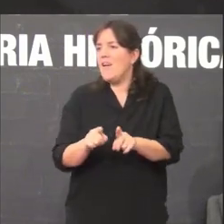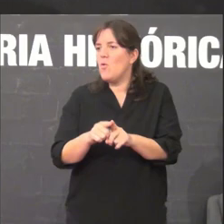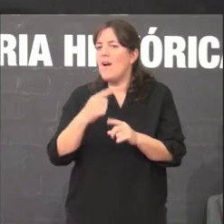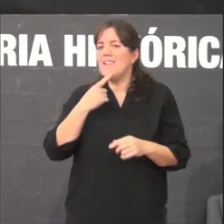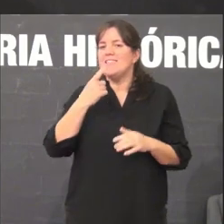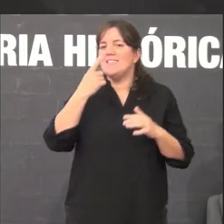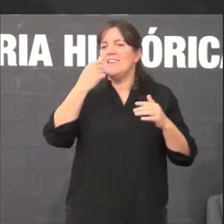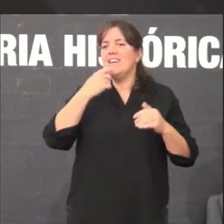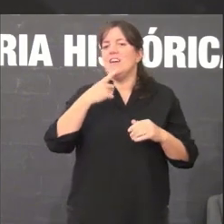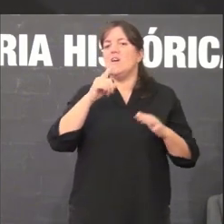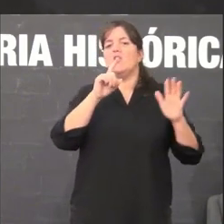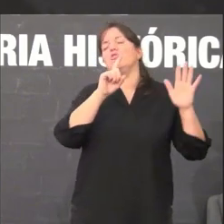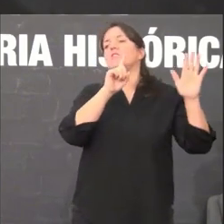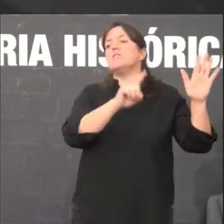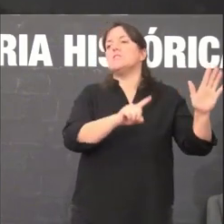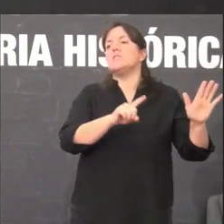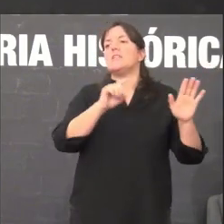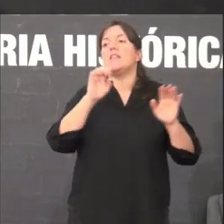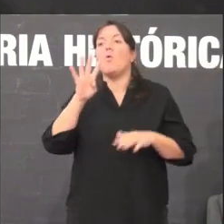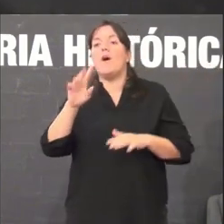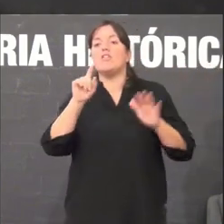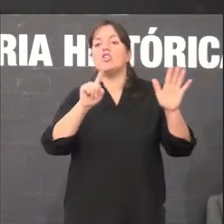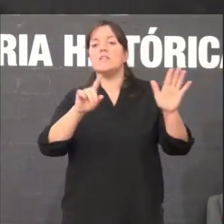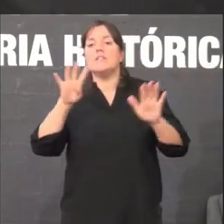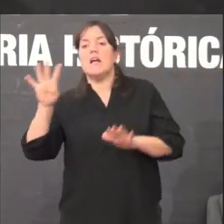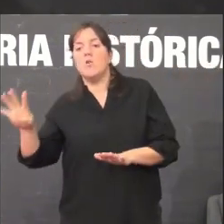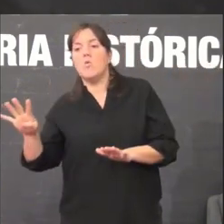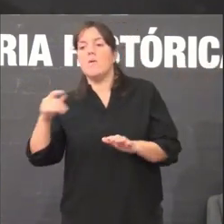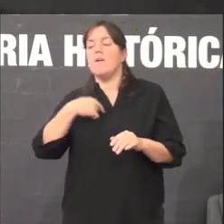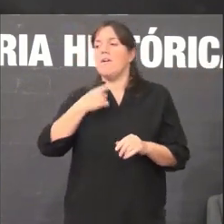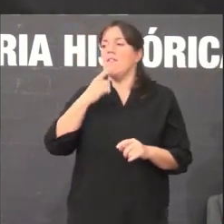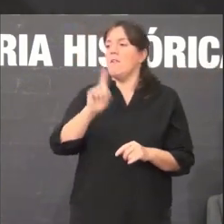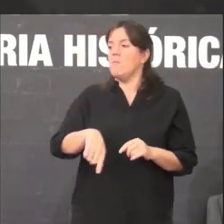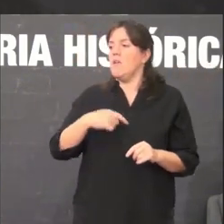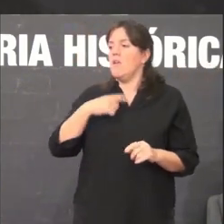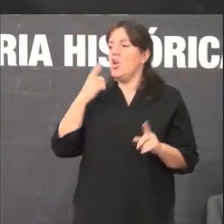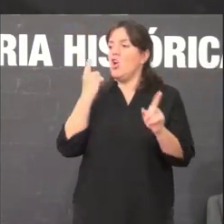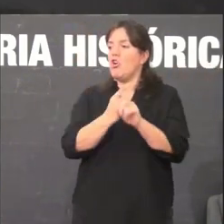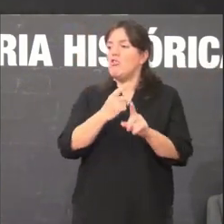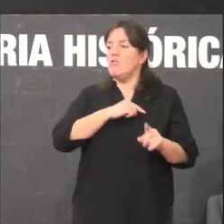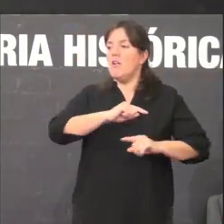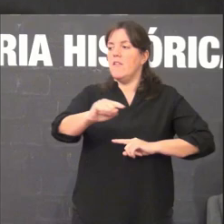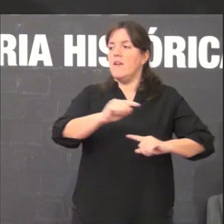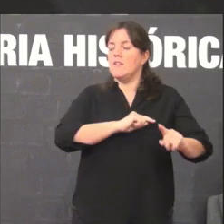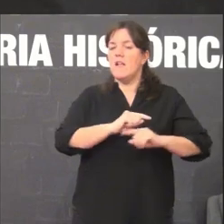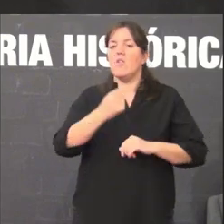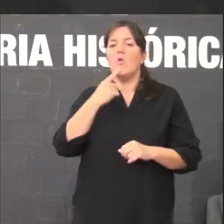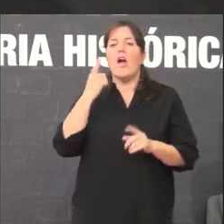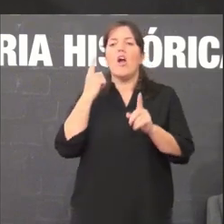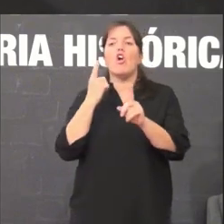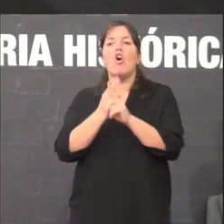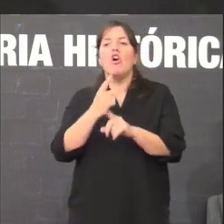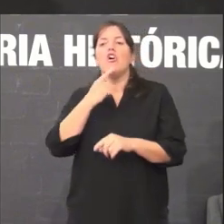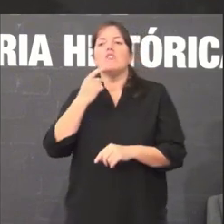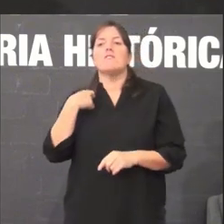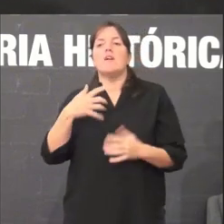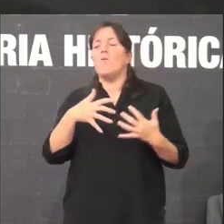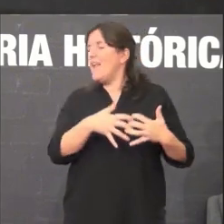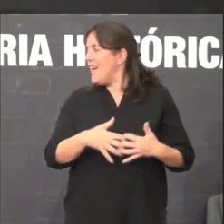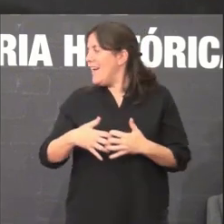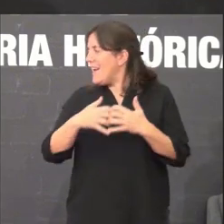1969 e 1974 existe uma grande mobilização contra a ditadura e contra a guerra colonial. É verdade que o